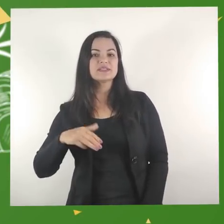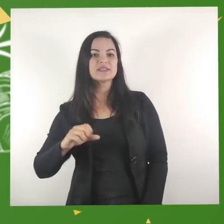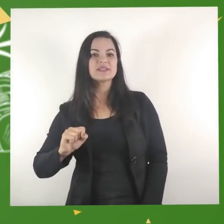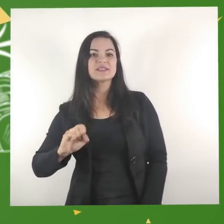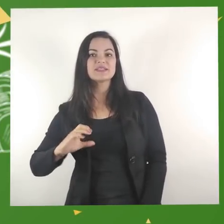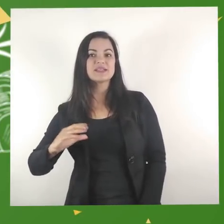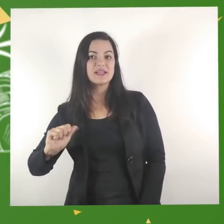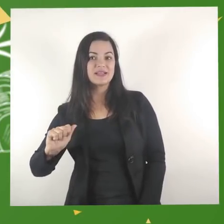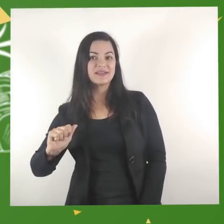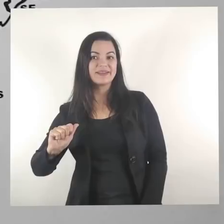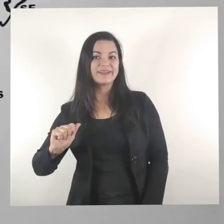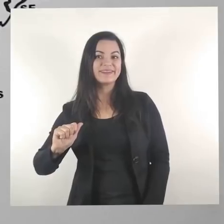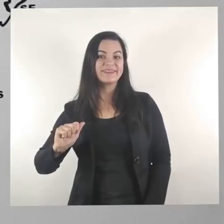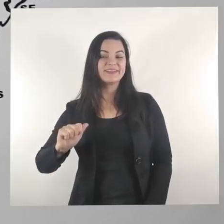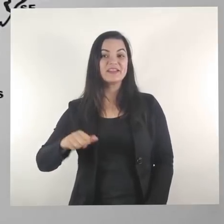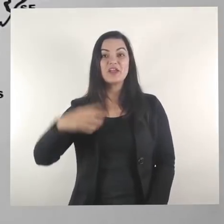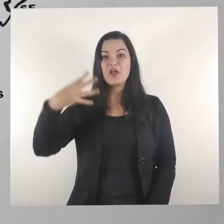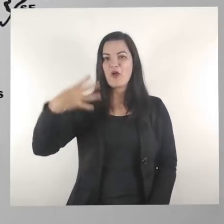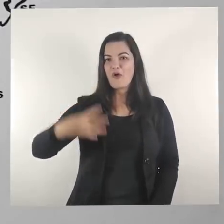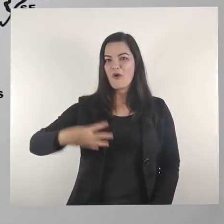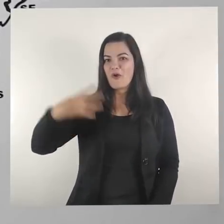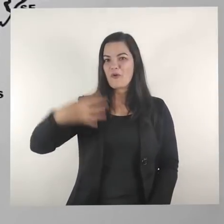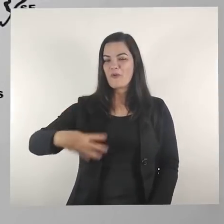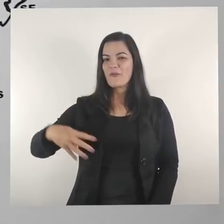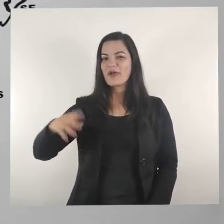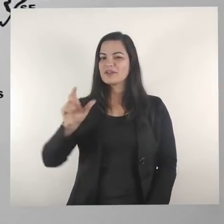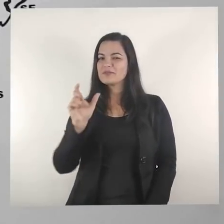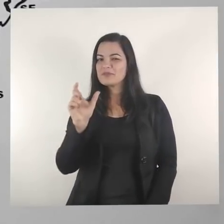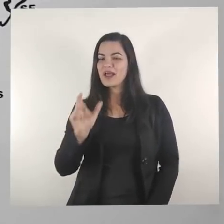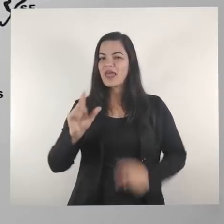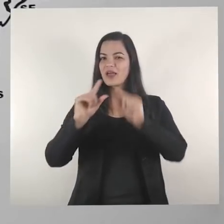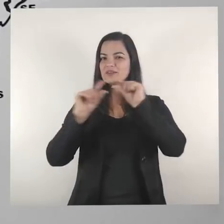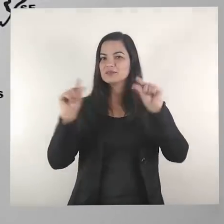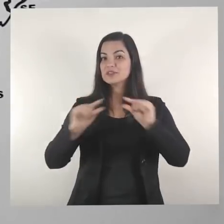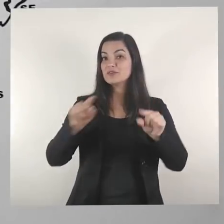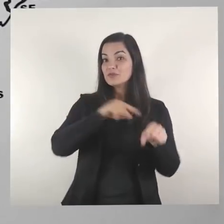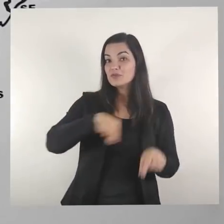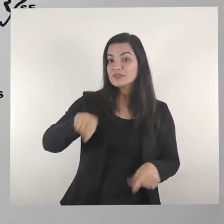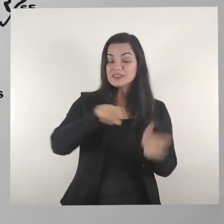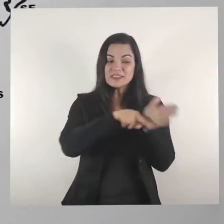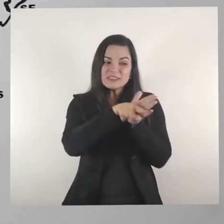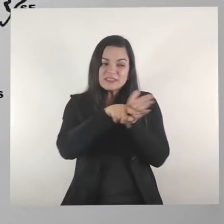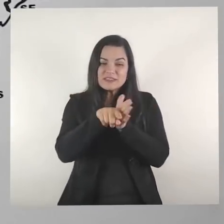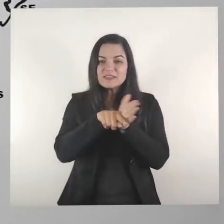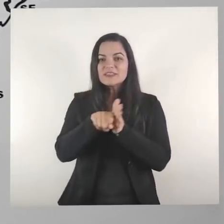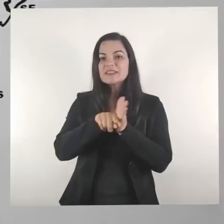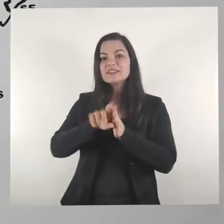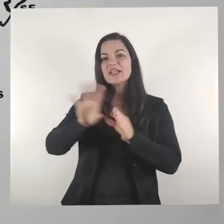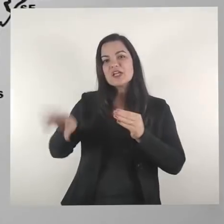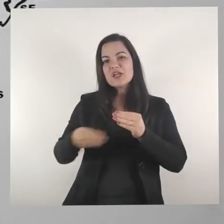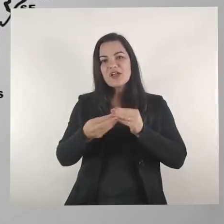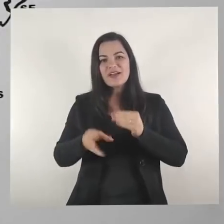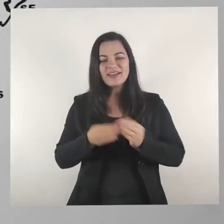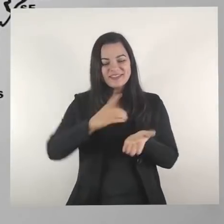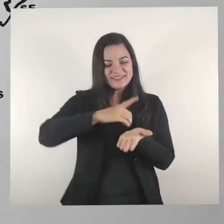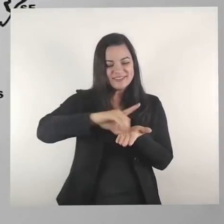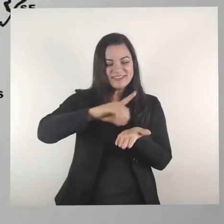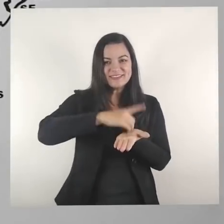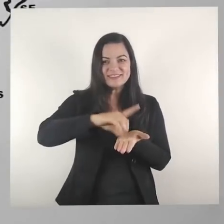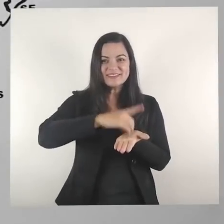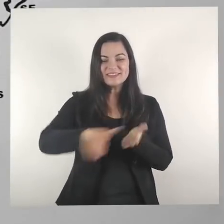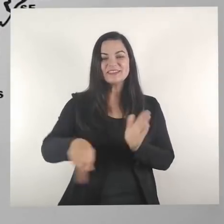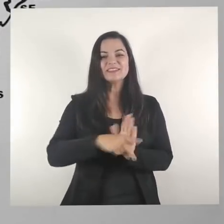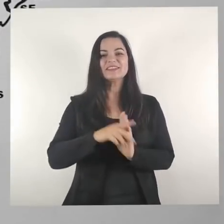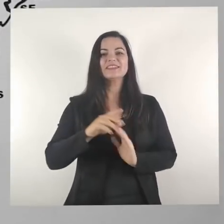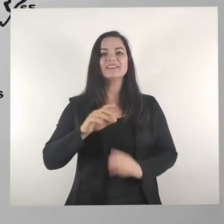4 palavrinhas aí para que vocês possam investigar e completar o significado no nosso dicionário